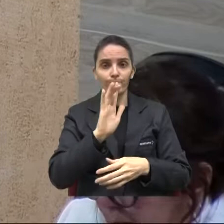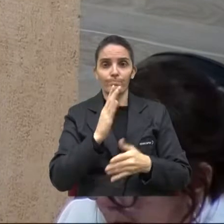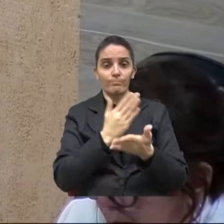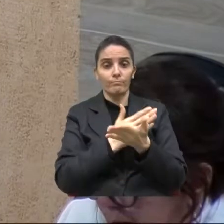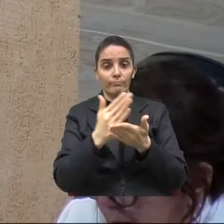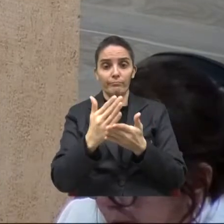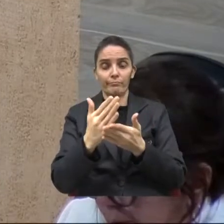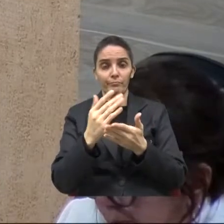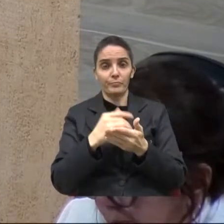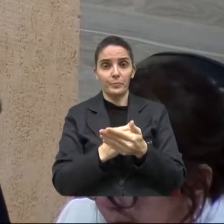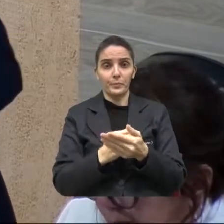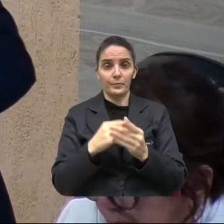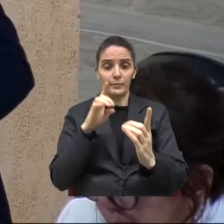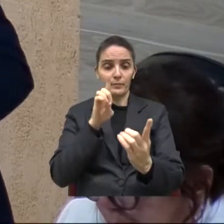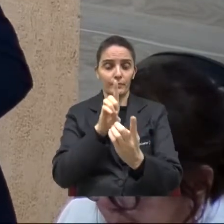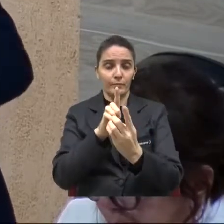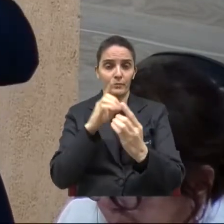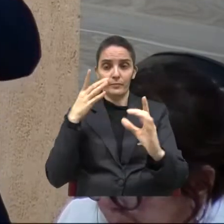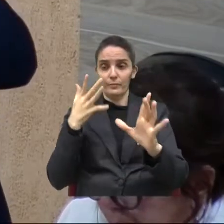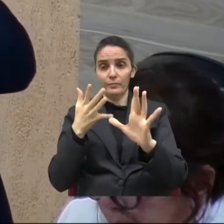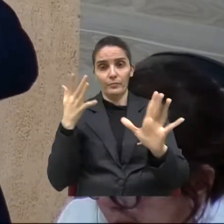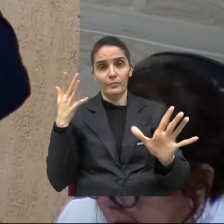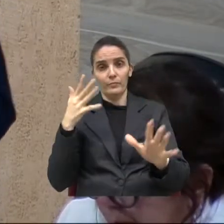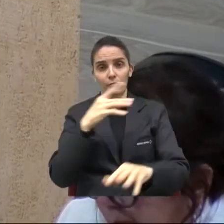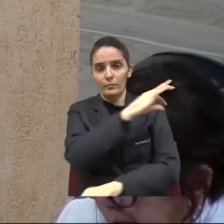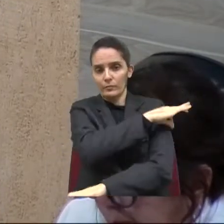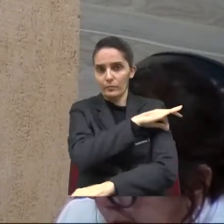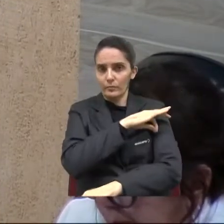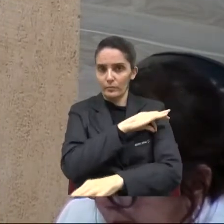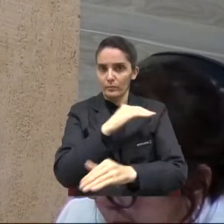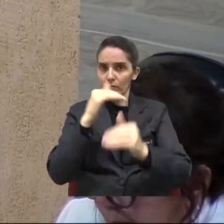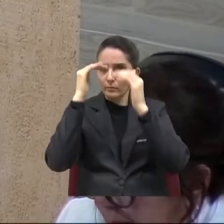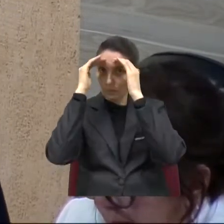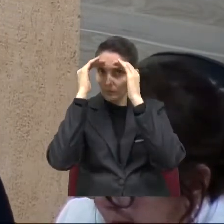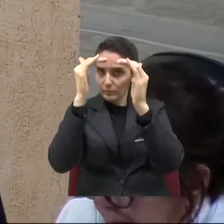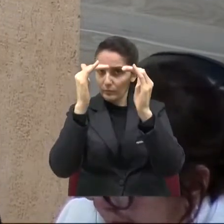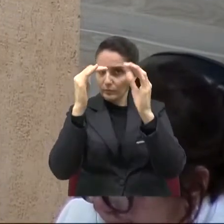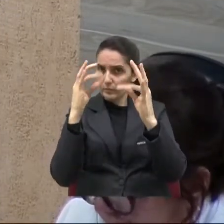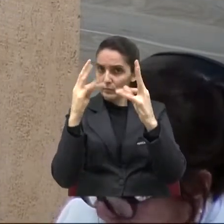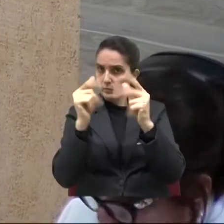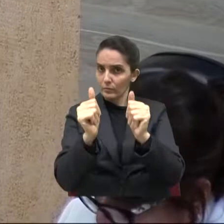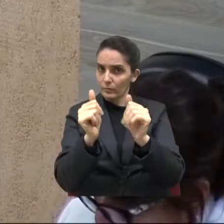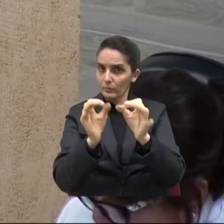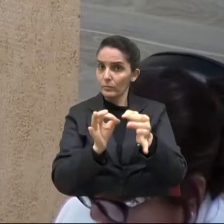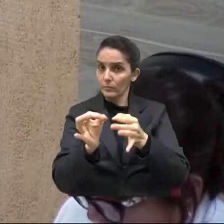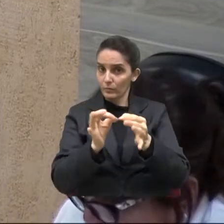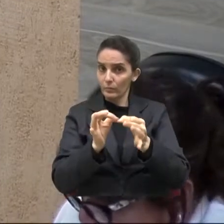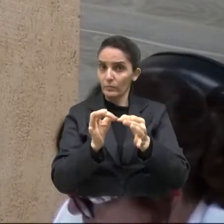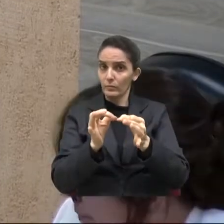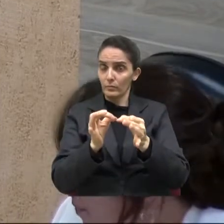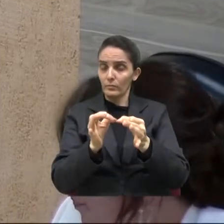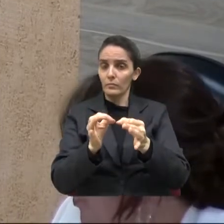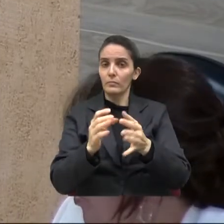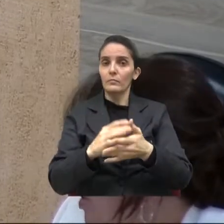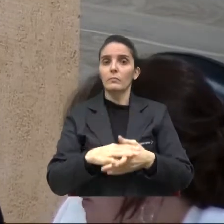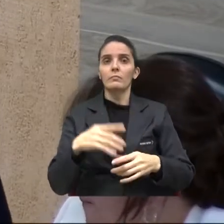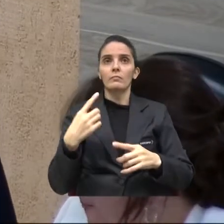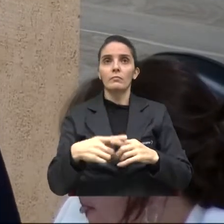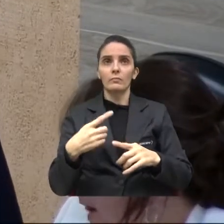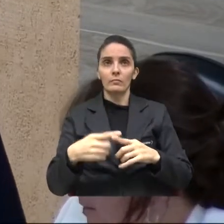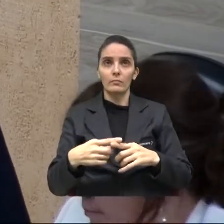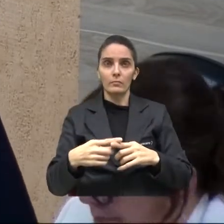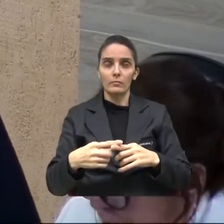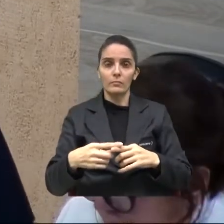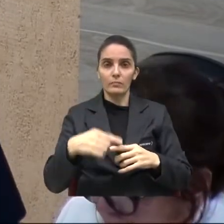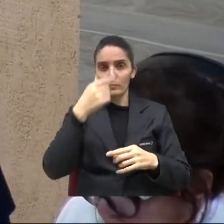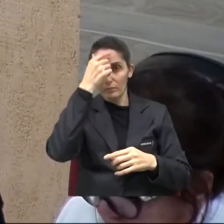prefeito honre e cumpra com o projeto de Vossa Excelência, porque o meu projeto,